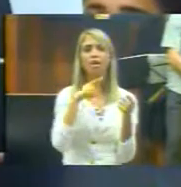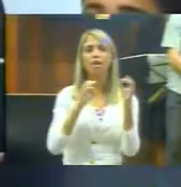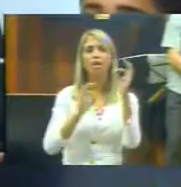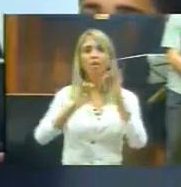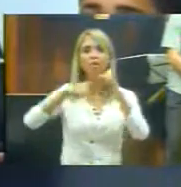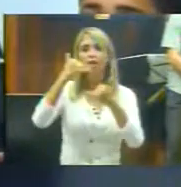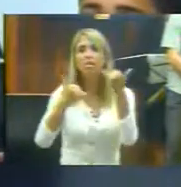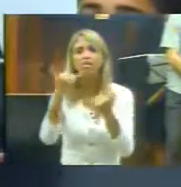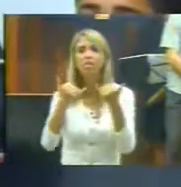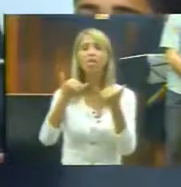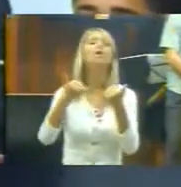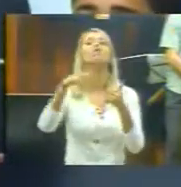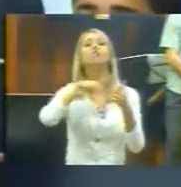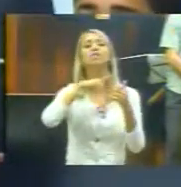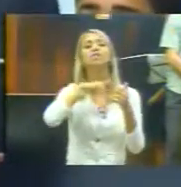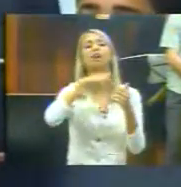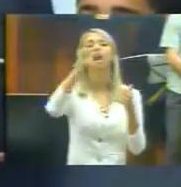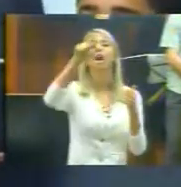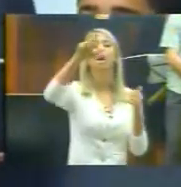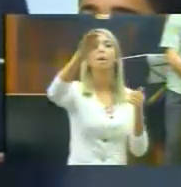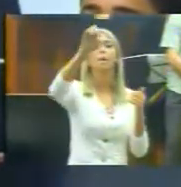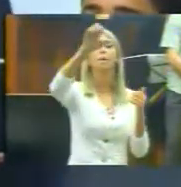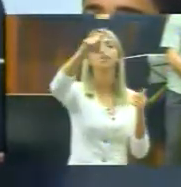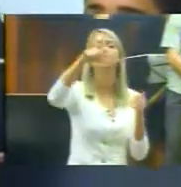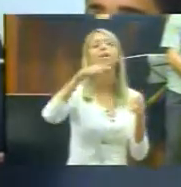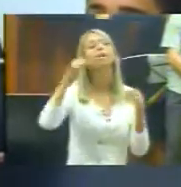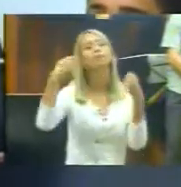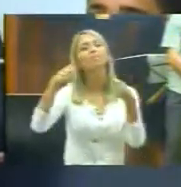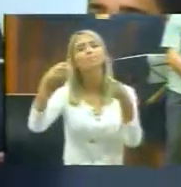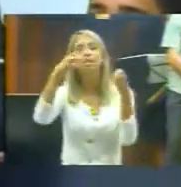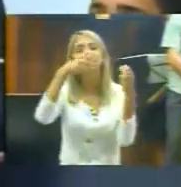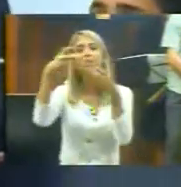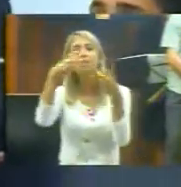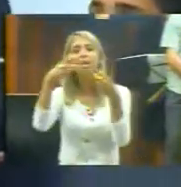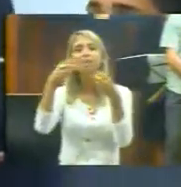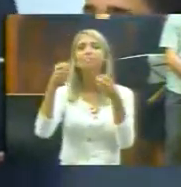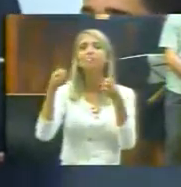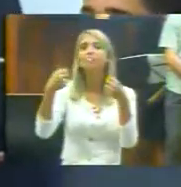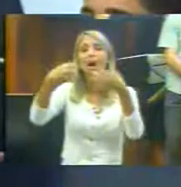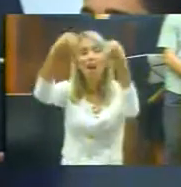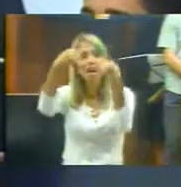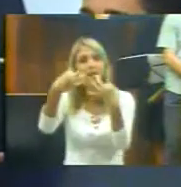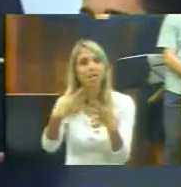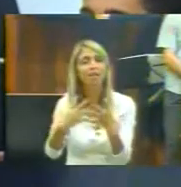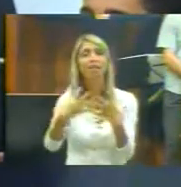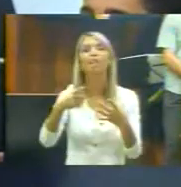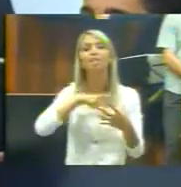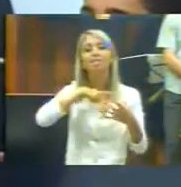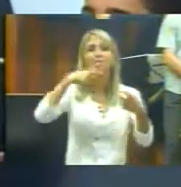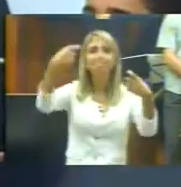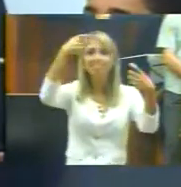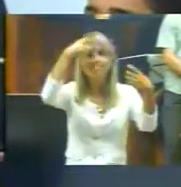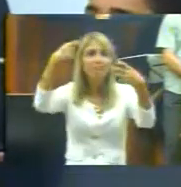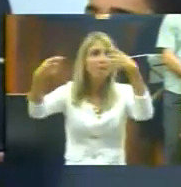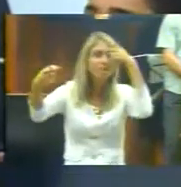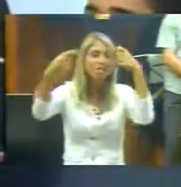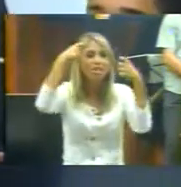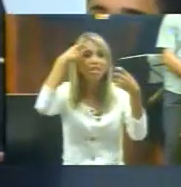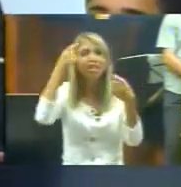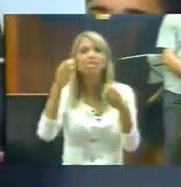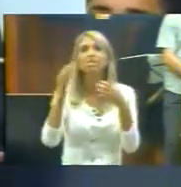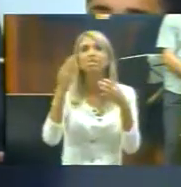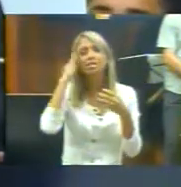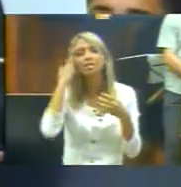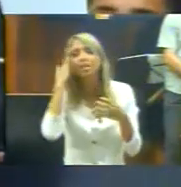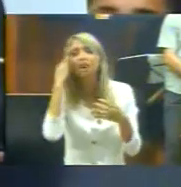que o estudante adquira uma compreensão e uma percepção nítida dos valores. Tende a aprender a ter um sentido bem definido do belo e do